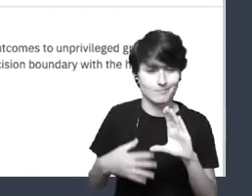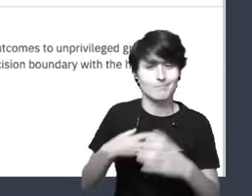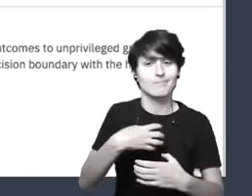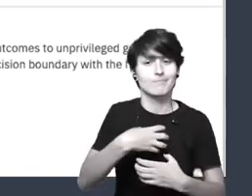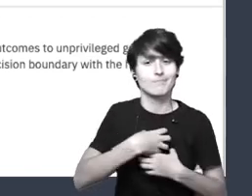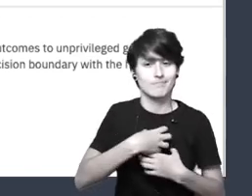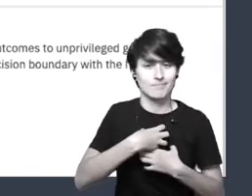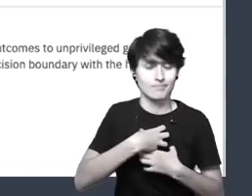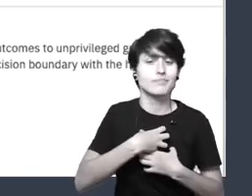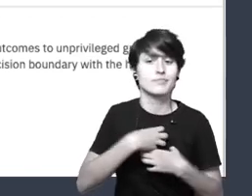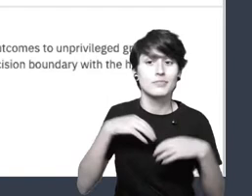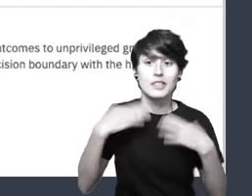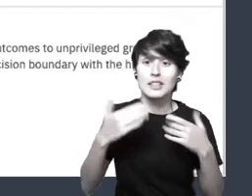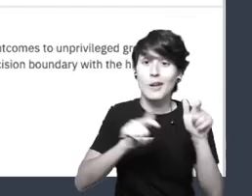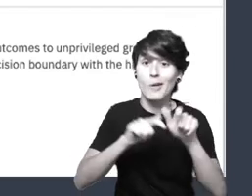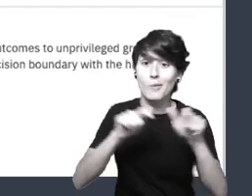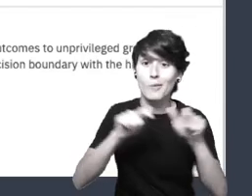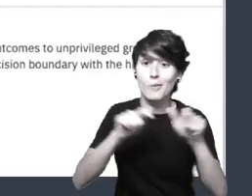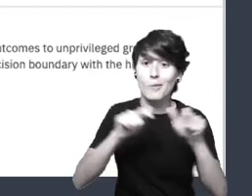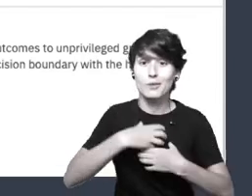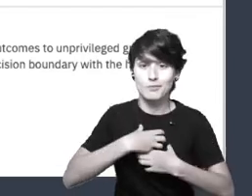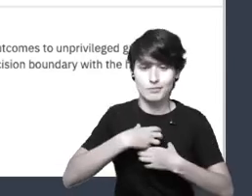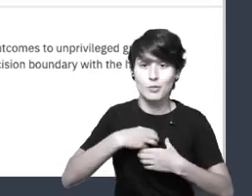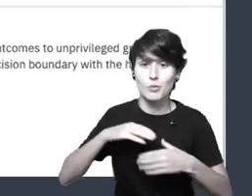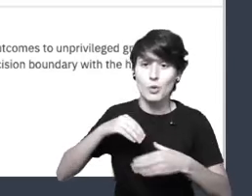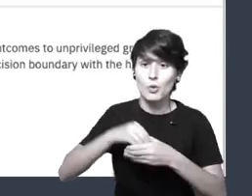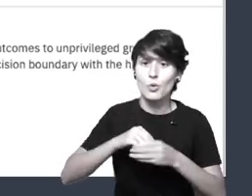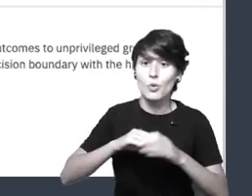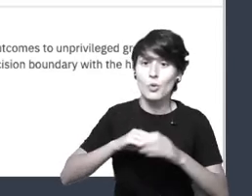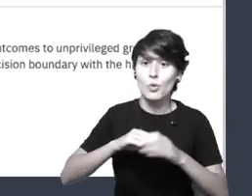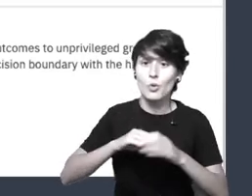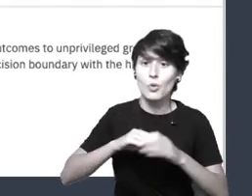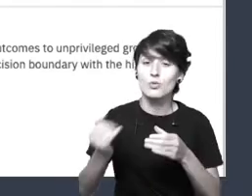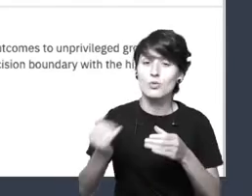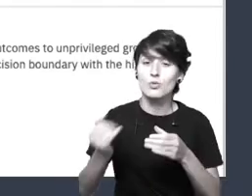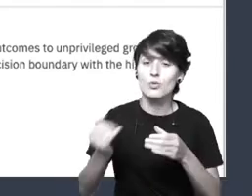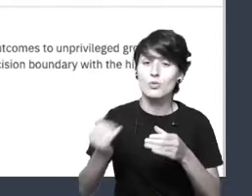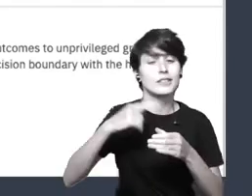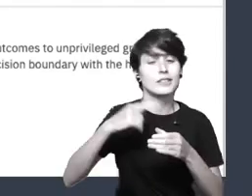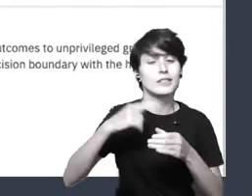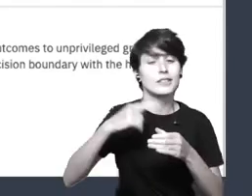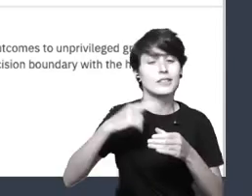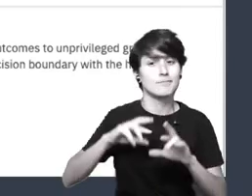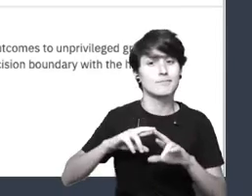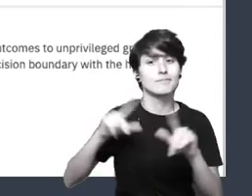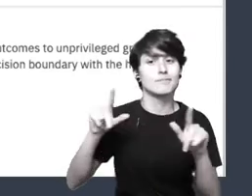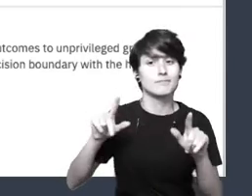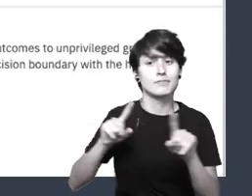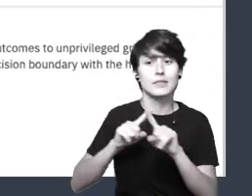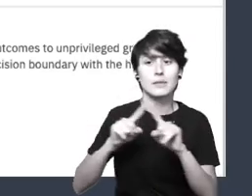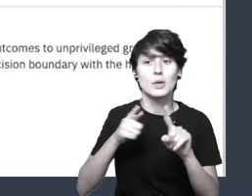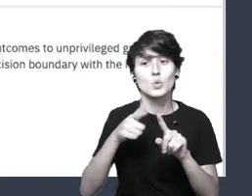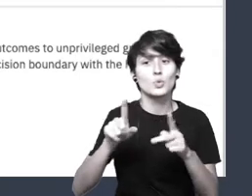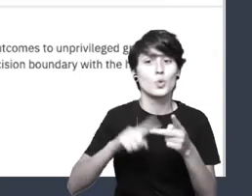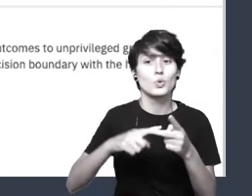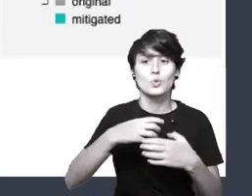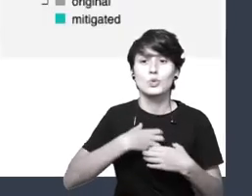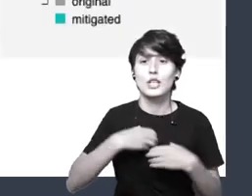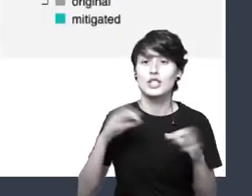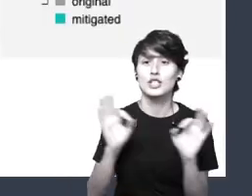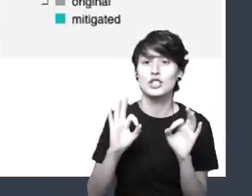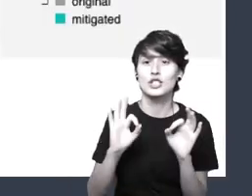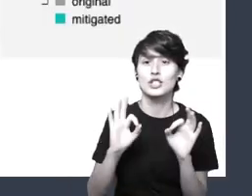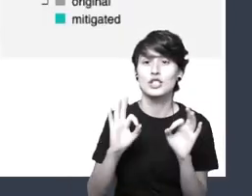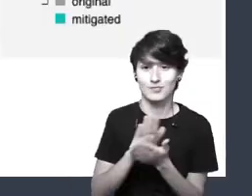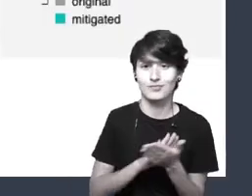pessoas que pertencem à classe privilegiada, elas vão receber um peso menor, enquanto os não privilegiados vão receber um peso maior.